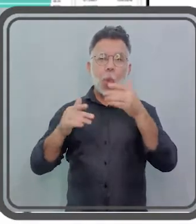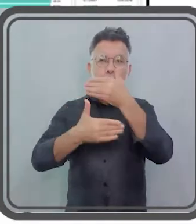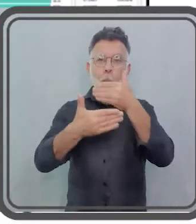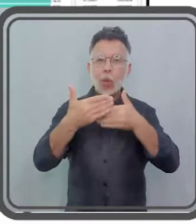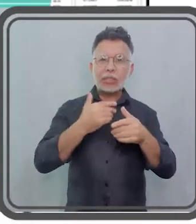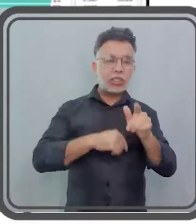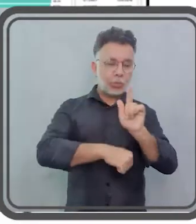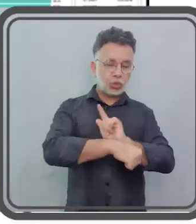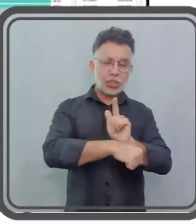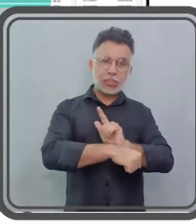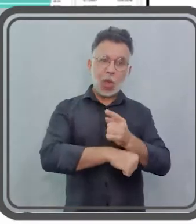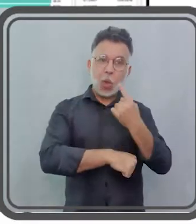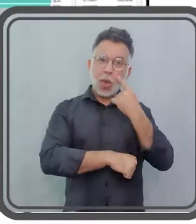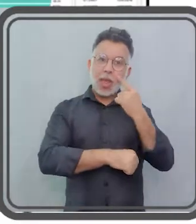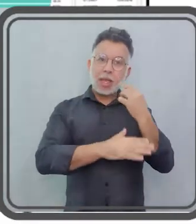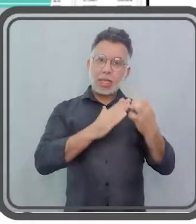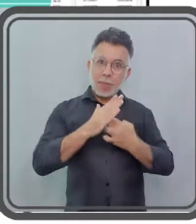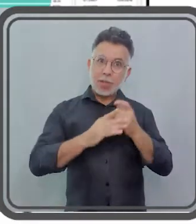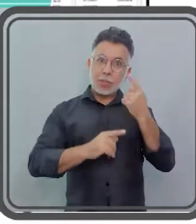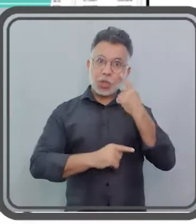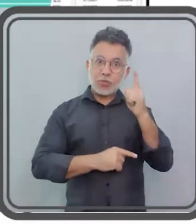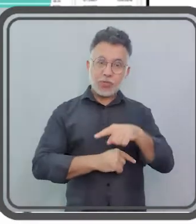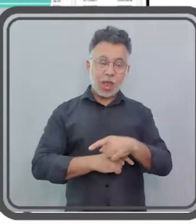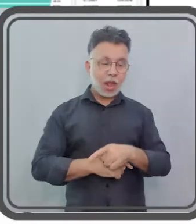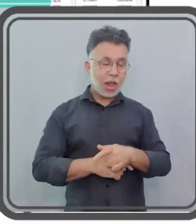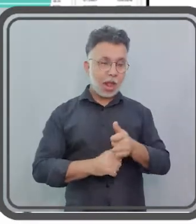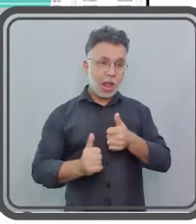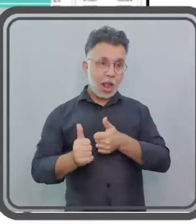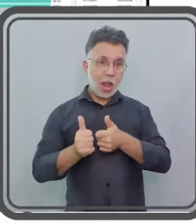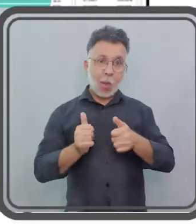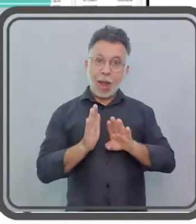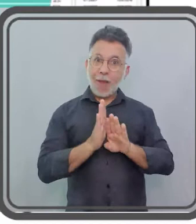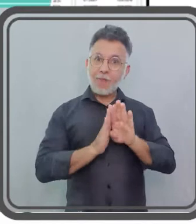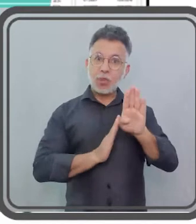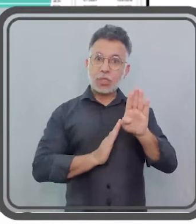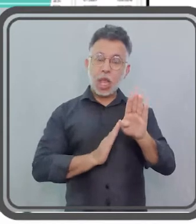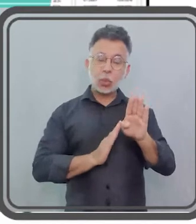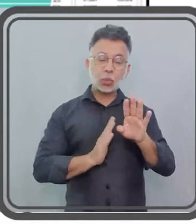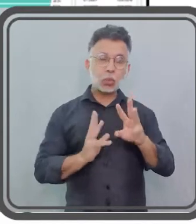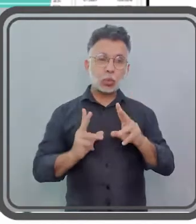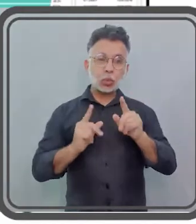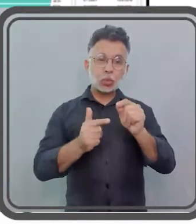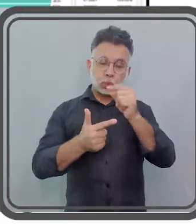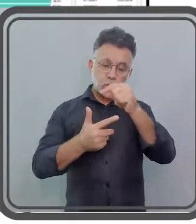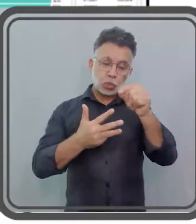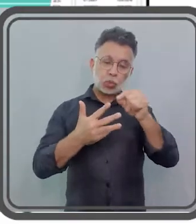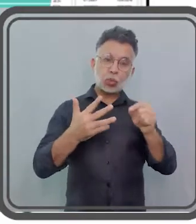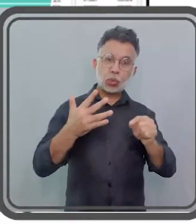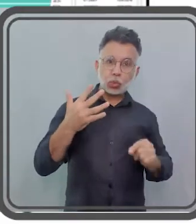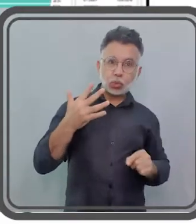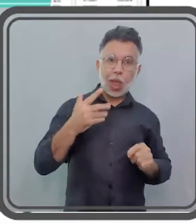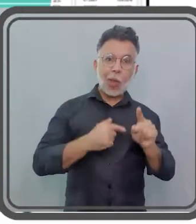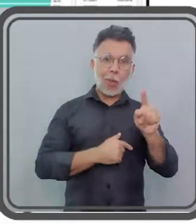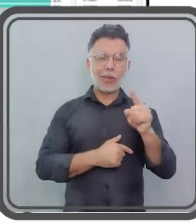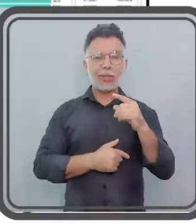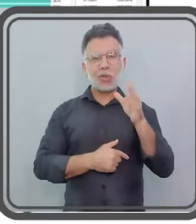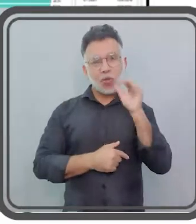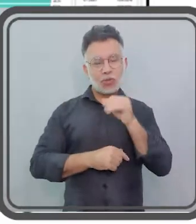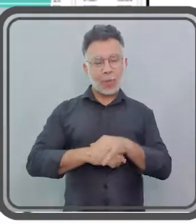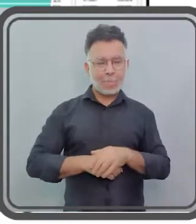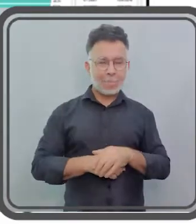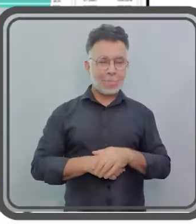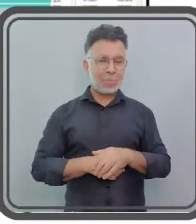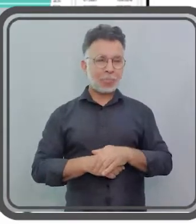as empresas podem ter para acompanhar a evolução dos principais KPIs. E aí vou usar a minha tela aqui para fazer uma pergunta para o